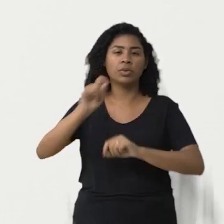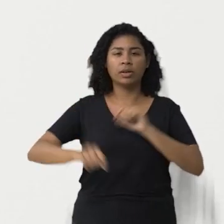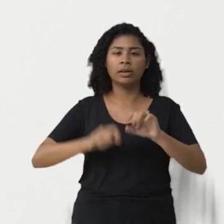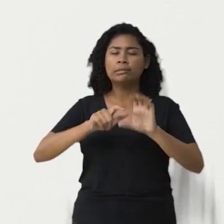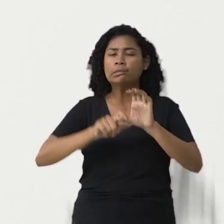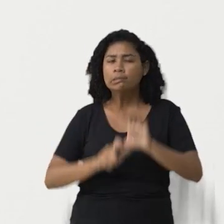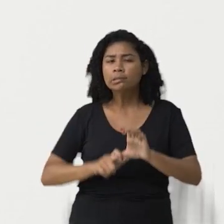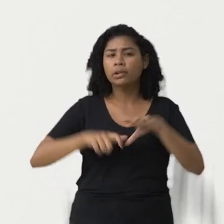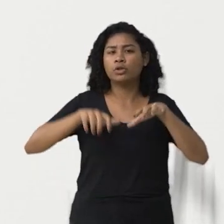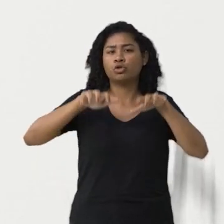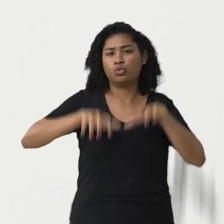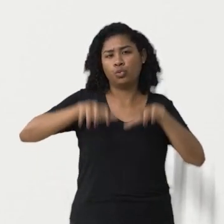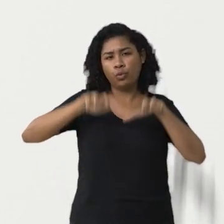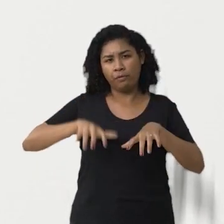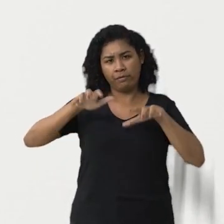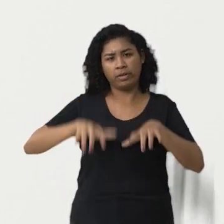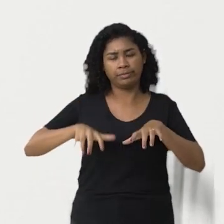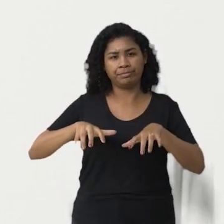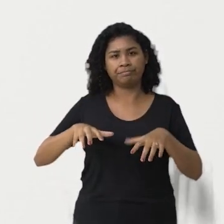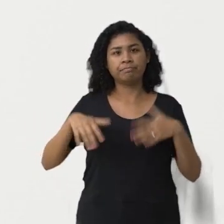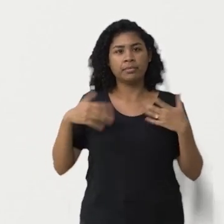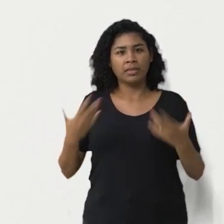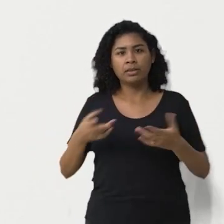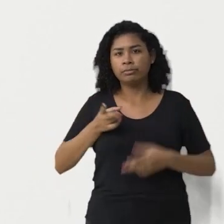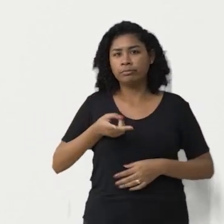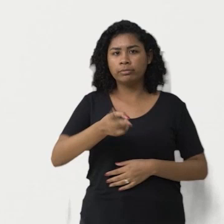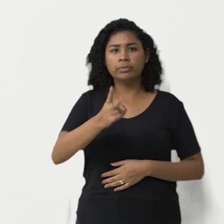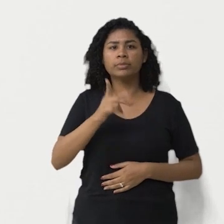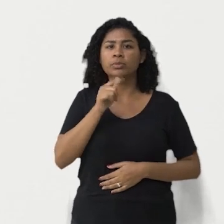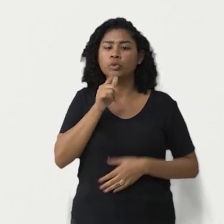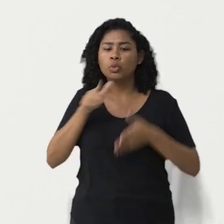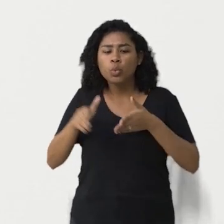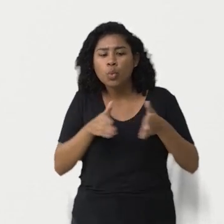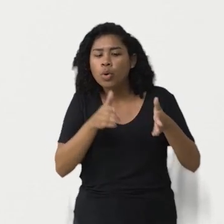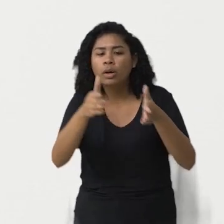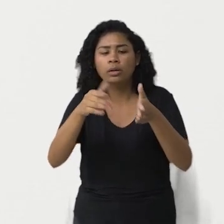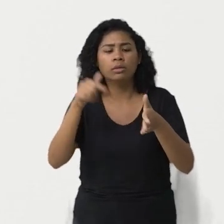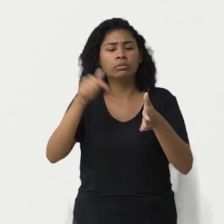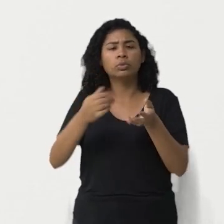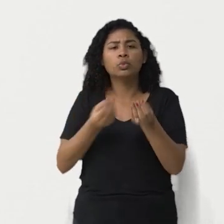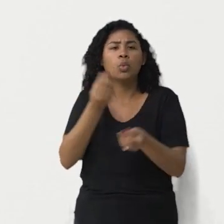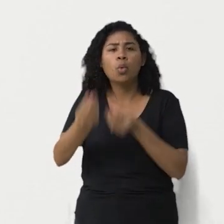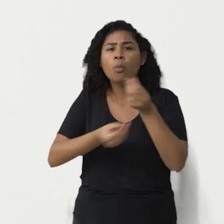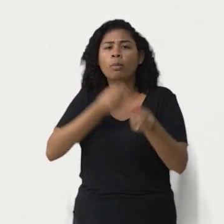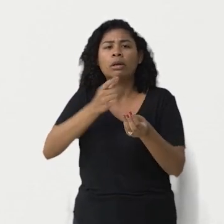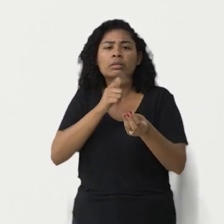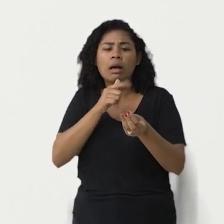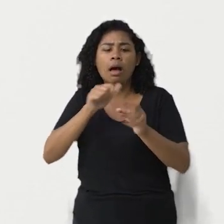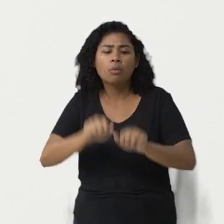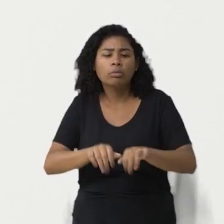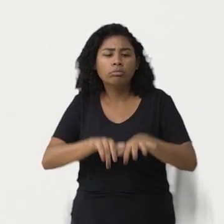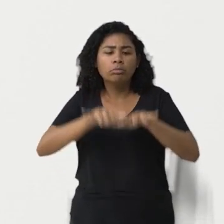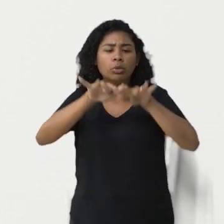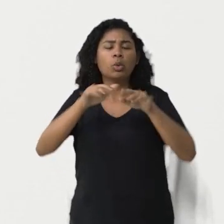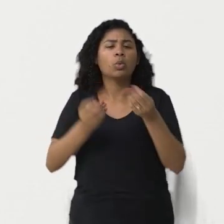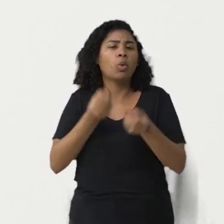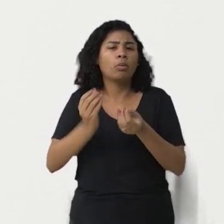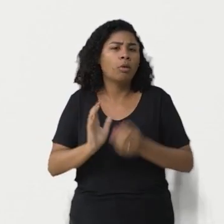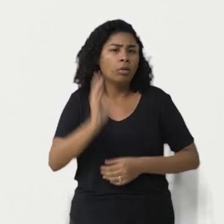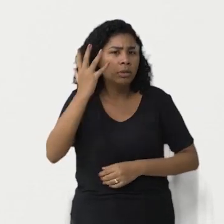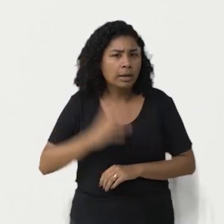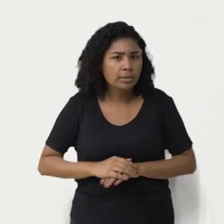Então, a gente verifica que o regime de alimentação, de onde é que vem as águas para formar esses rios que nós